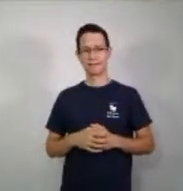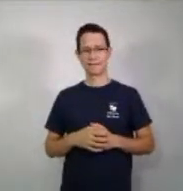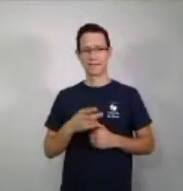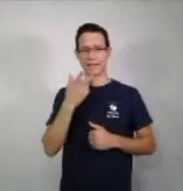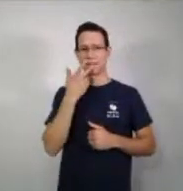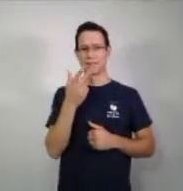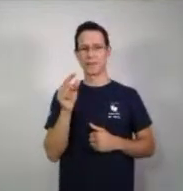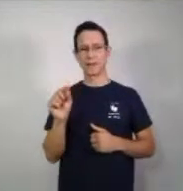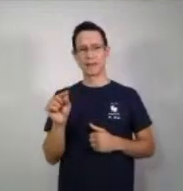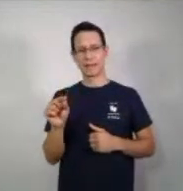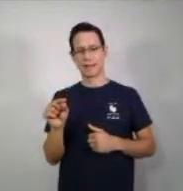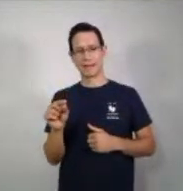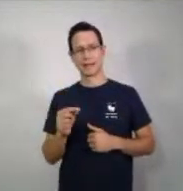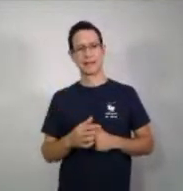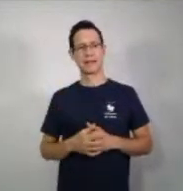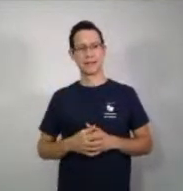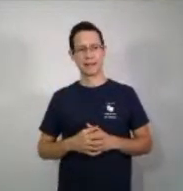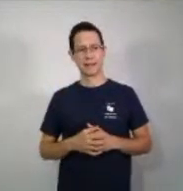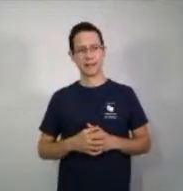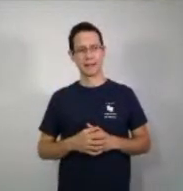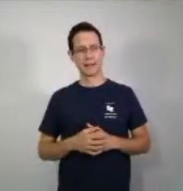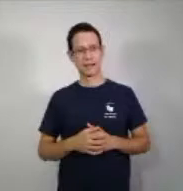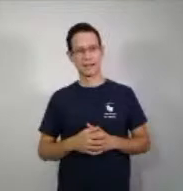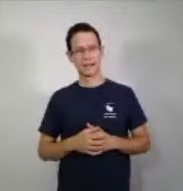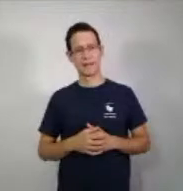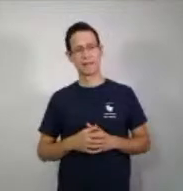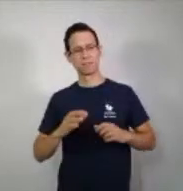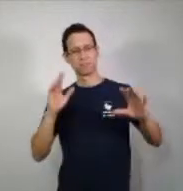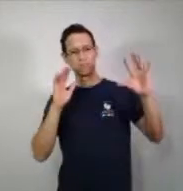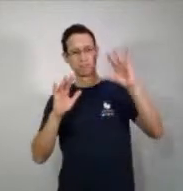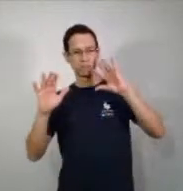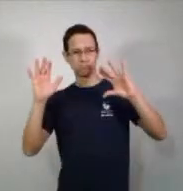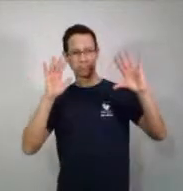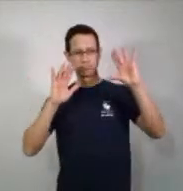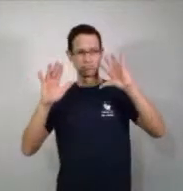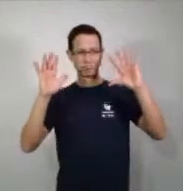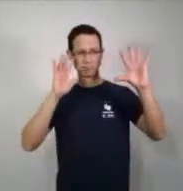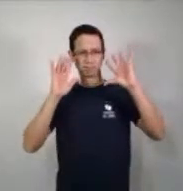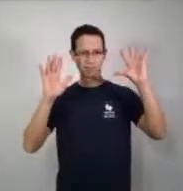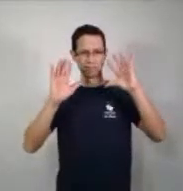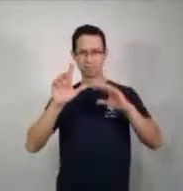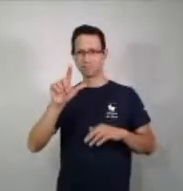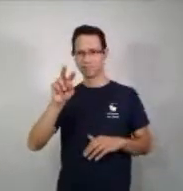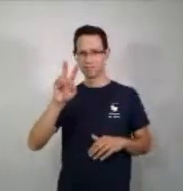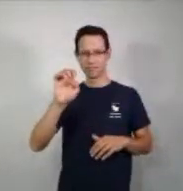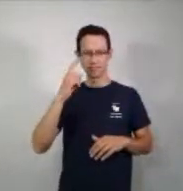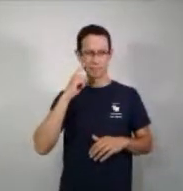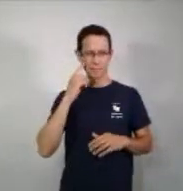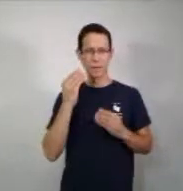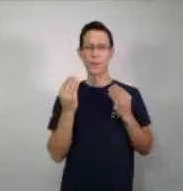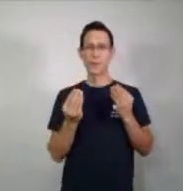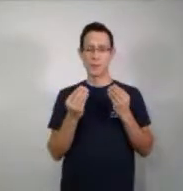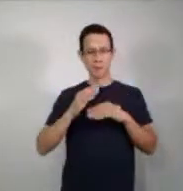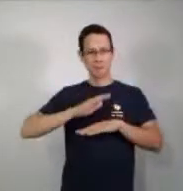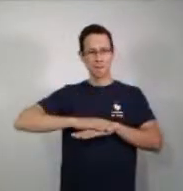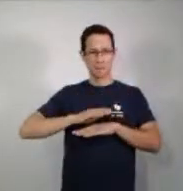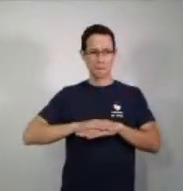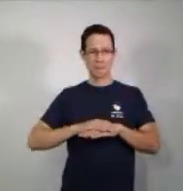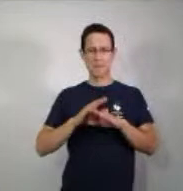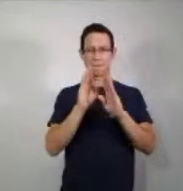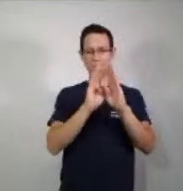aqui numa live organizada por uma biblioteca pública, que coisa mais maravilhosa, né?